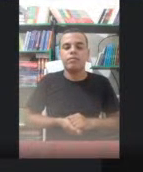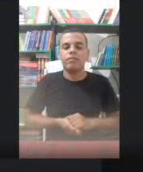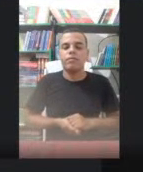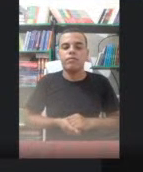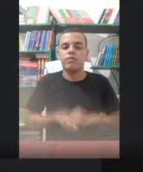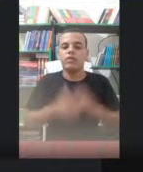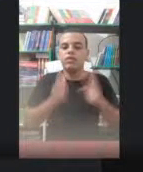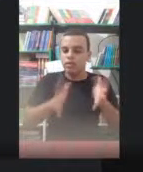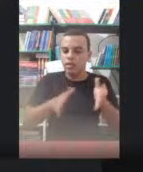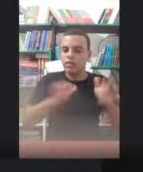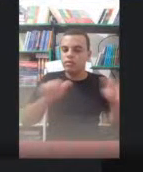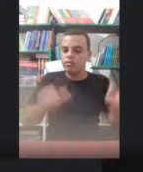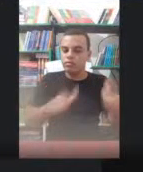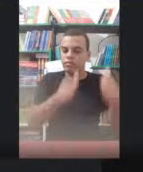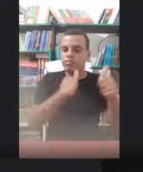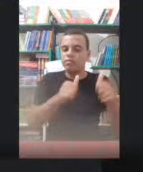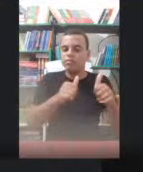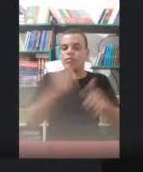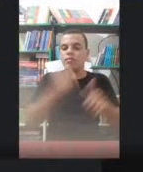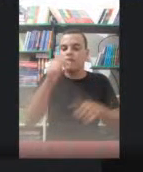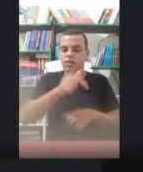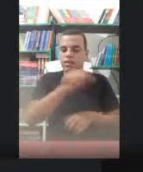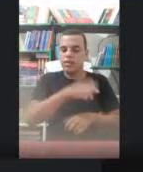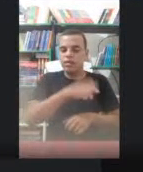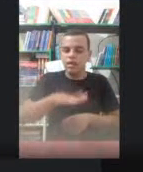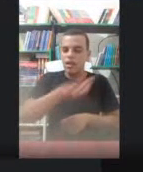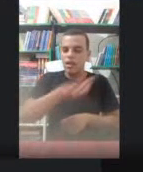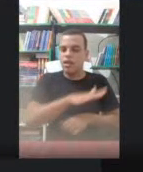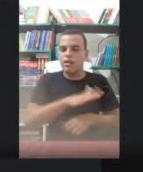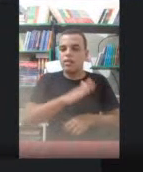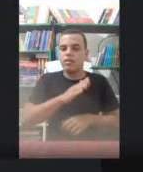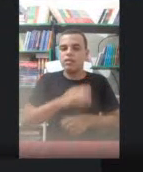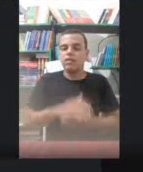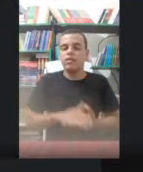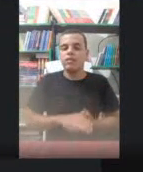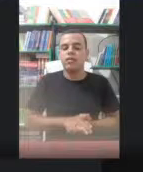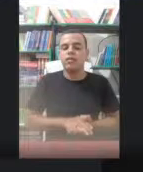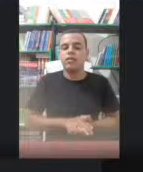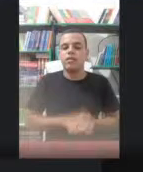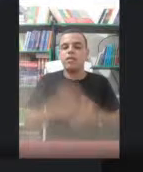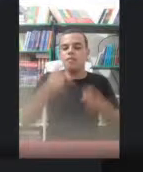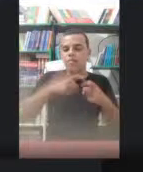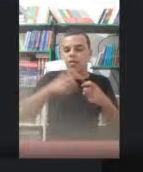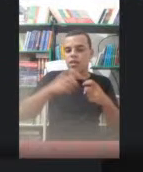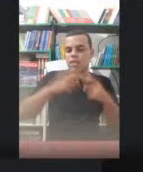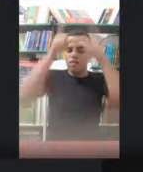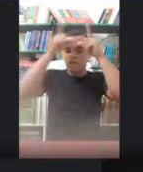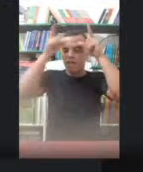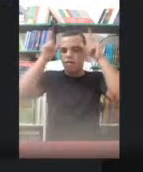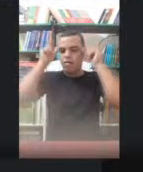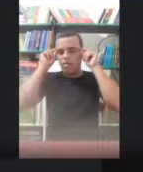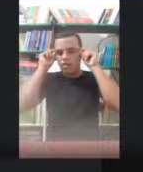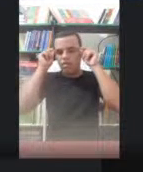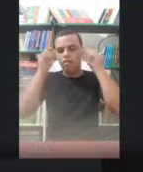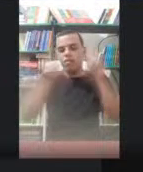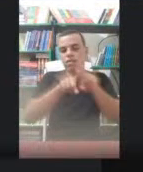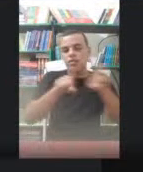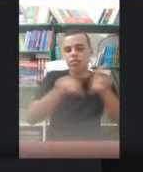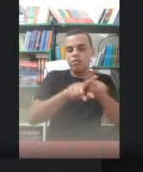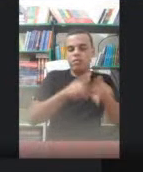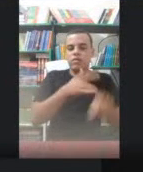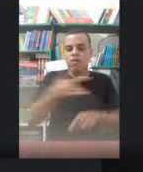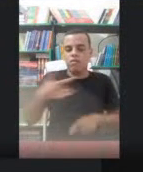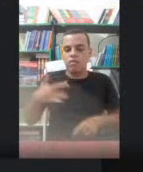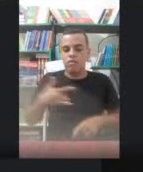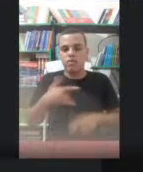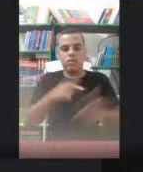qualificadas nesse eixo, aí inclui-se, né, os médicos, os enfermeiros, os agentes comunitários de saúde, os